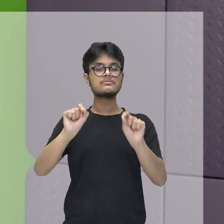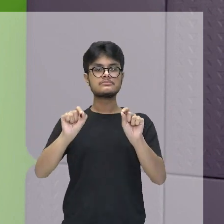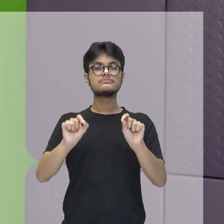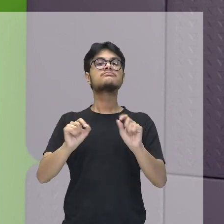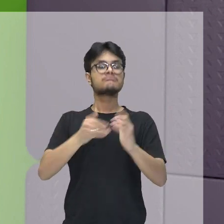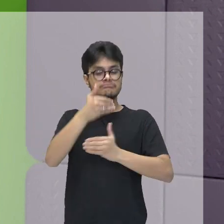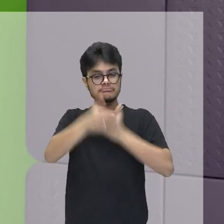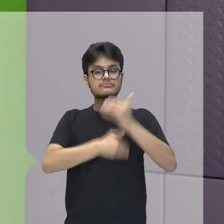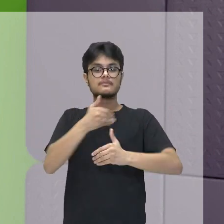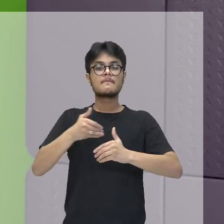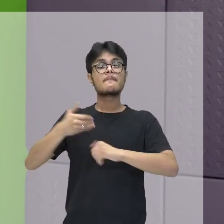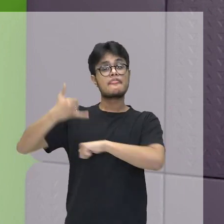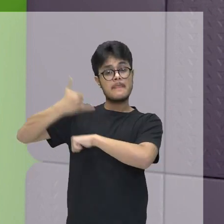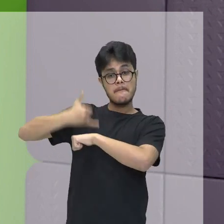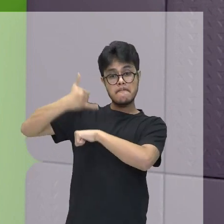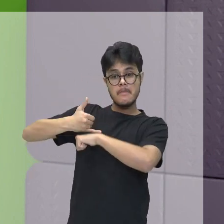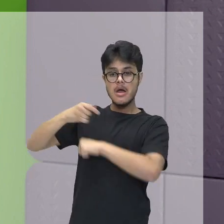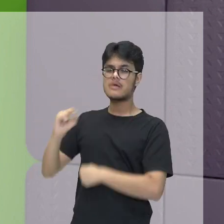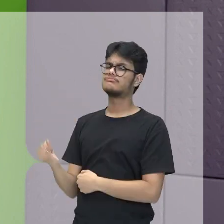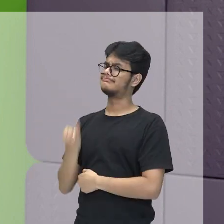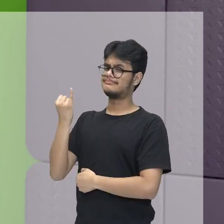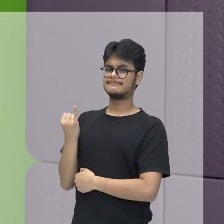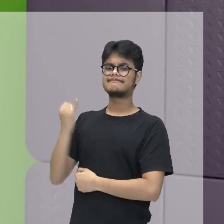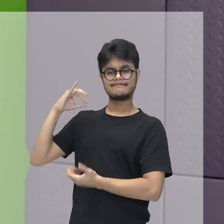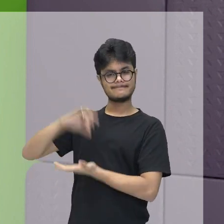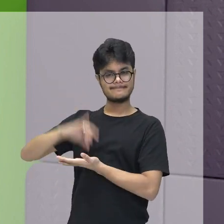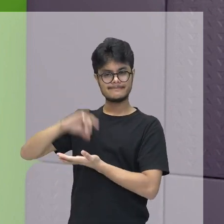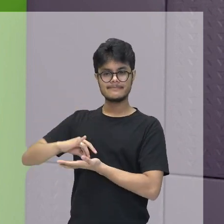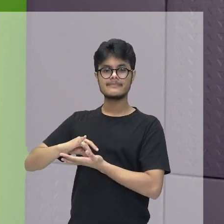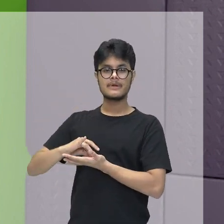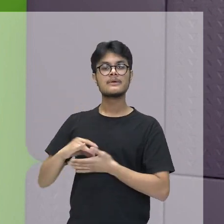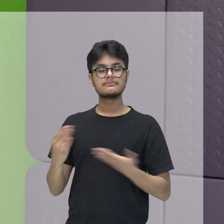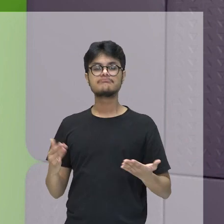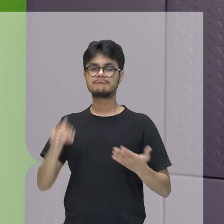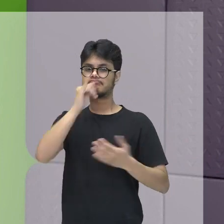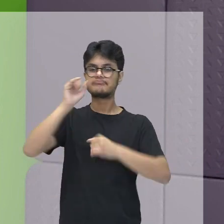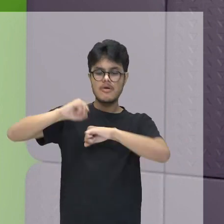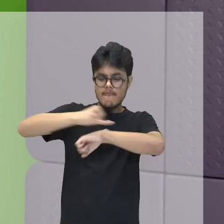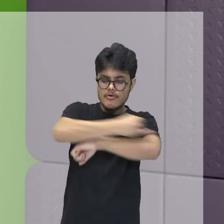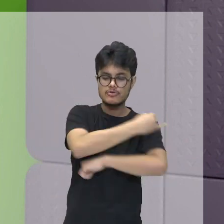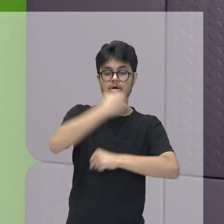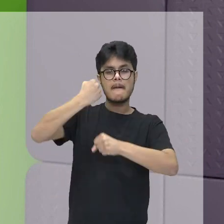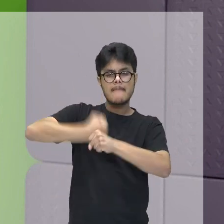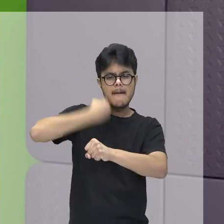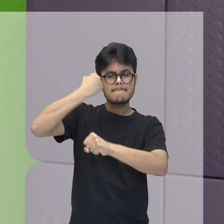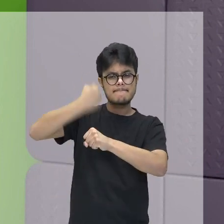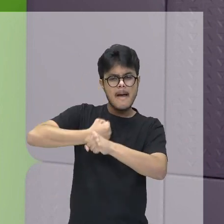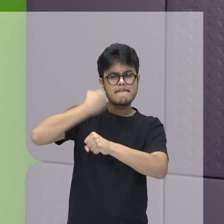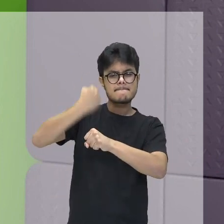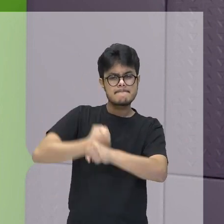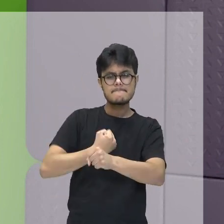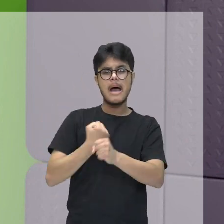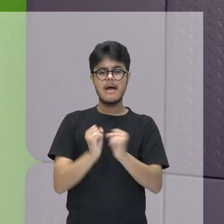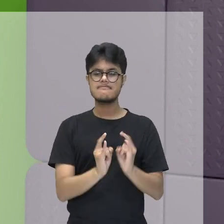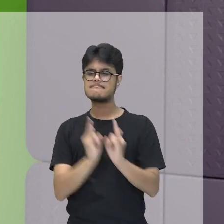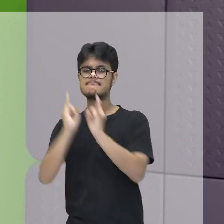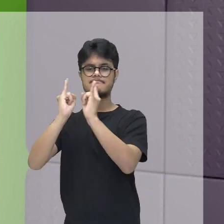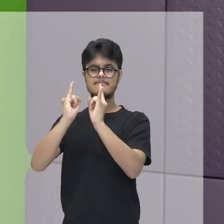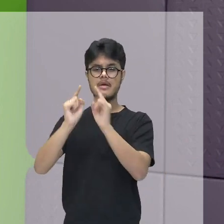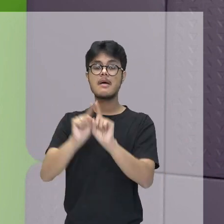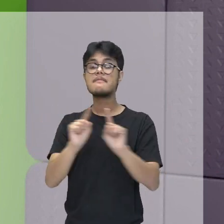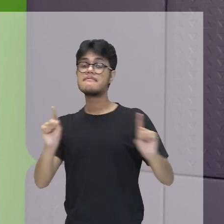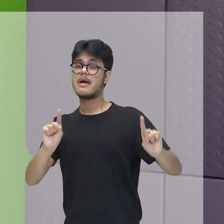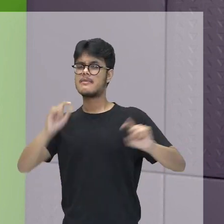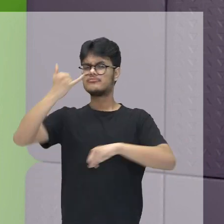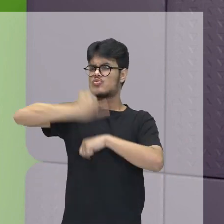desenvolvimento de metais que vão também facilitar o processo da construção civil, tá? Novas ligas metálicas vão surgindo. Mas lembre que o aço,